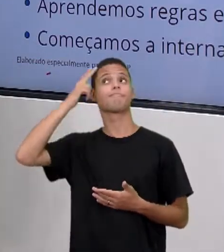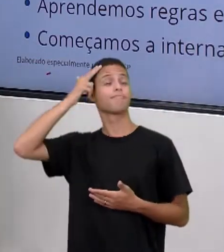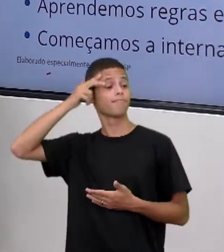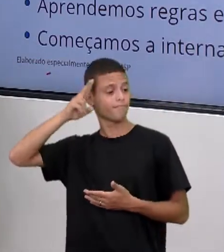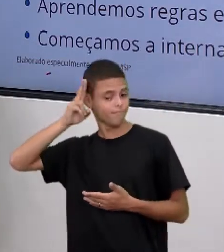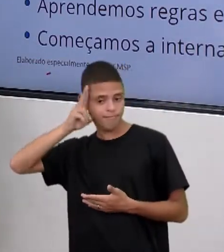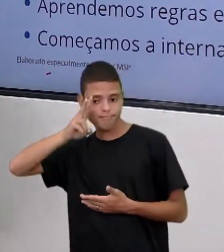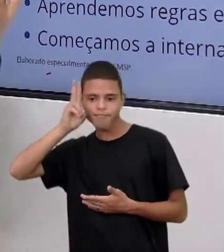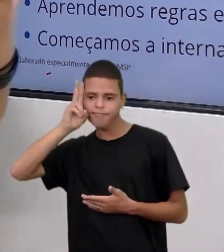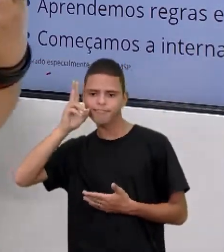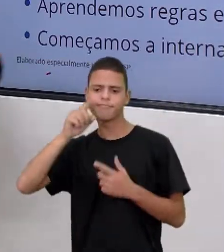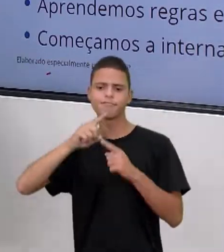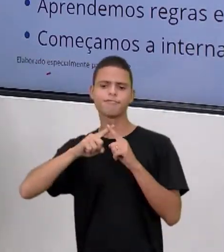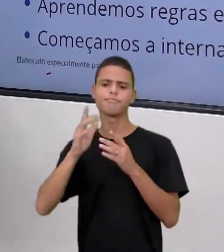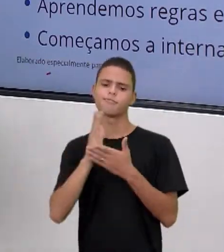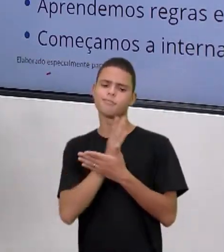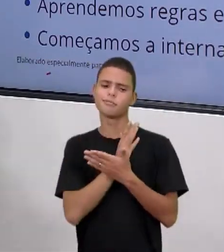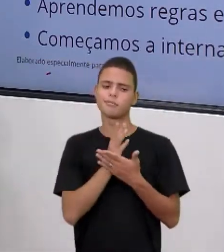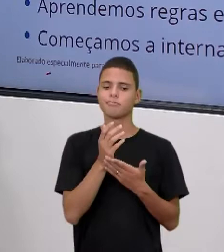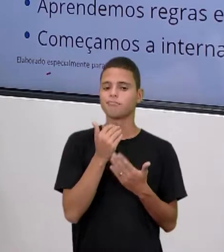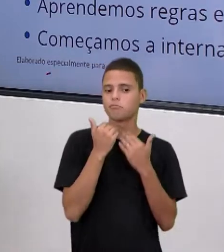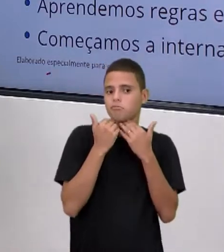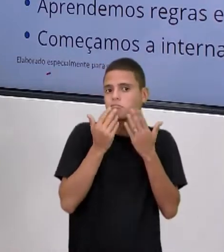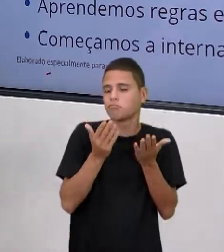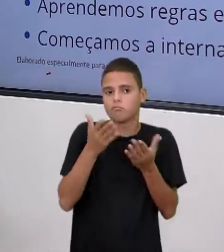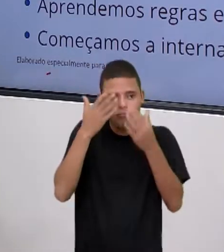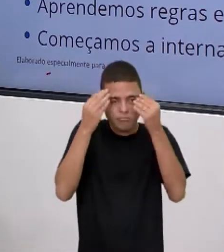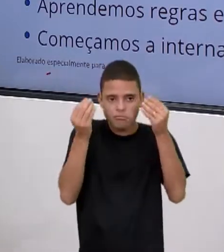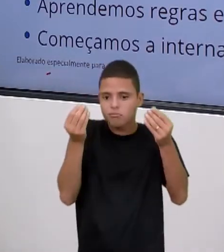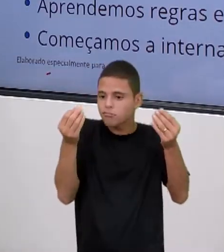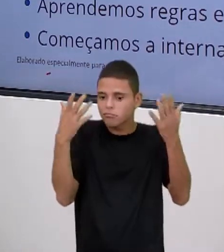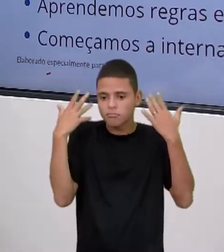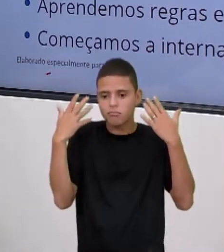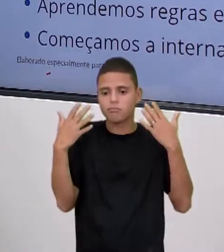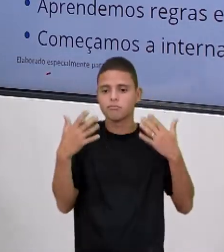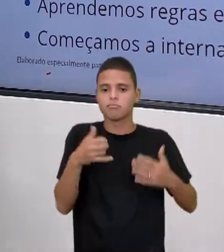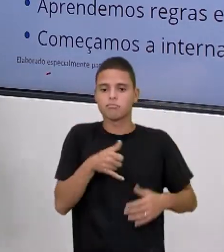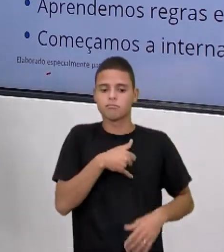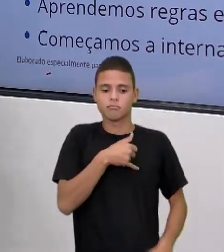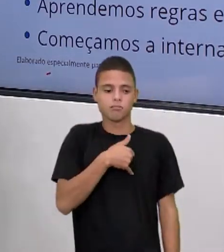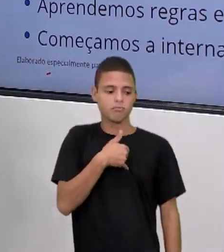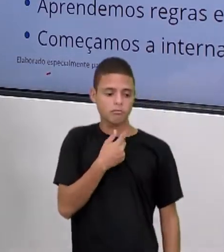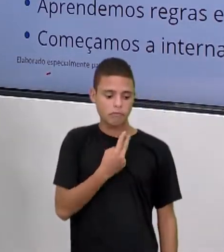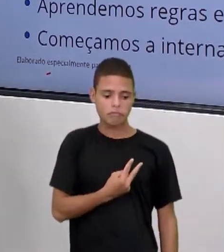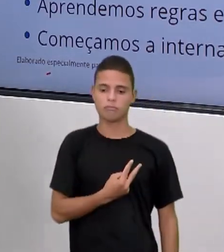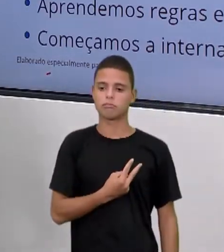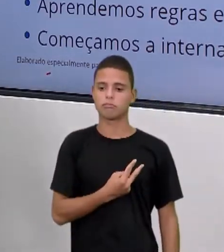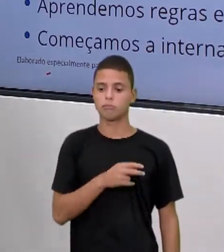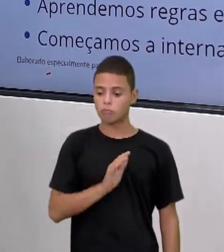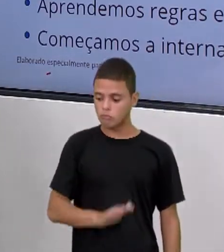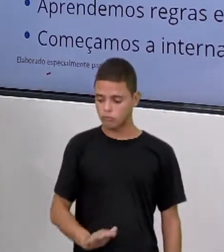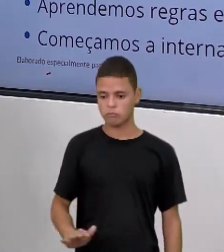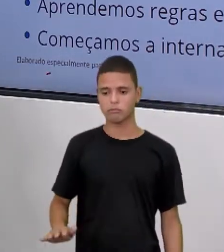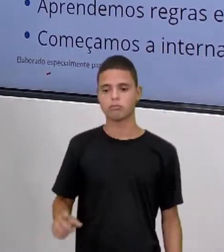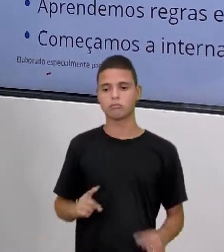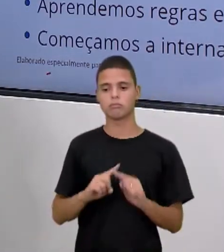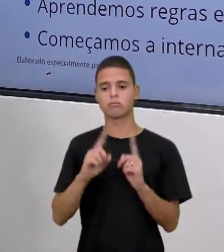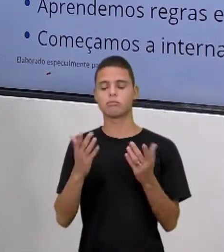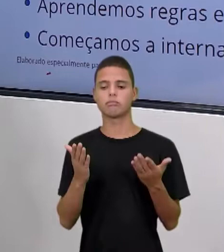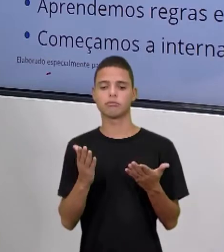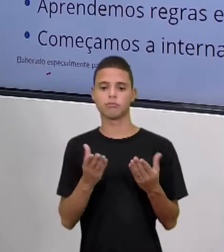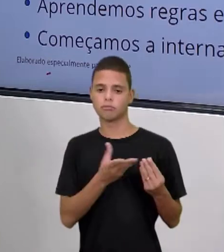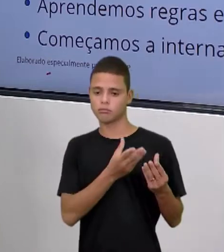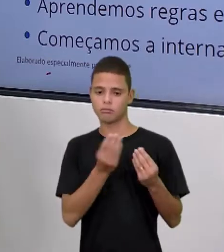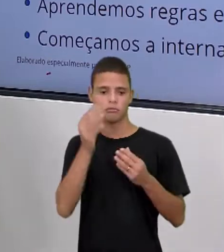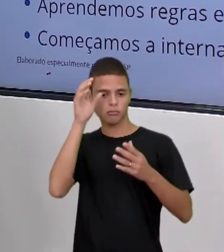nós não tem uma mega memória de lembrar de como era a minha vida aos 2 anos de idade. Mas muitas desses aprendizados que a